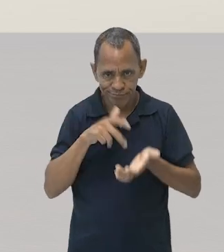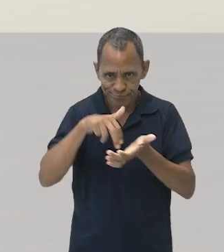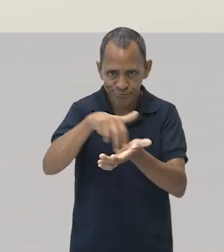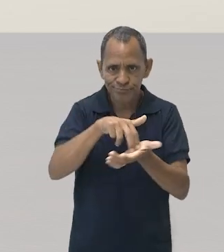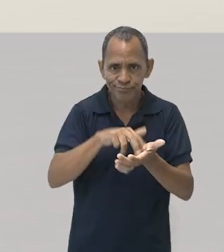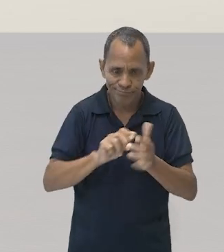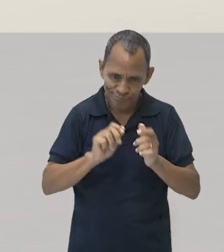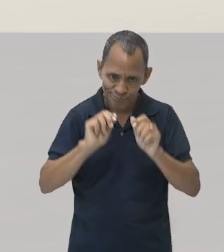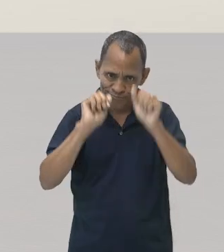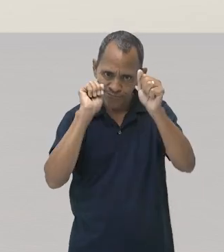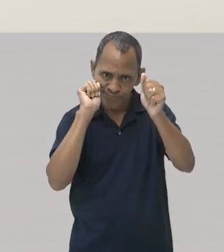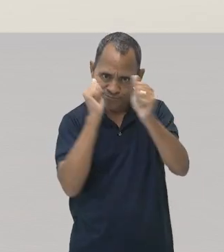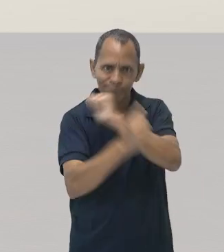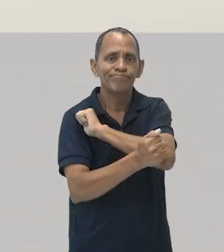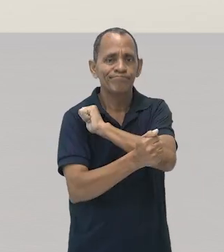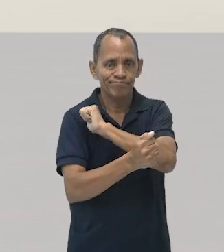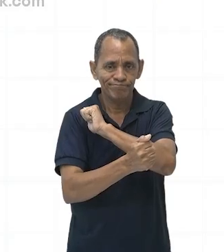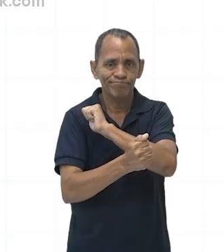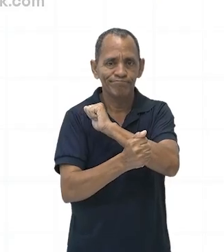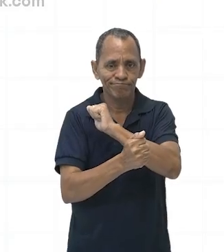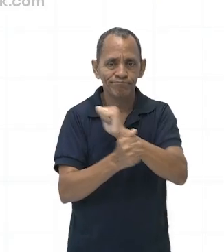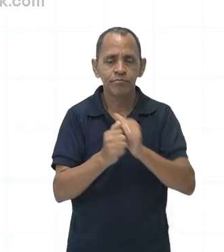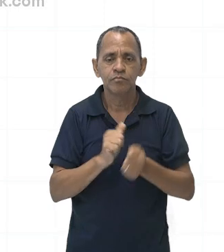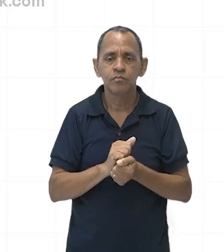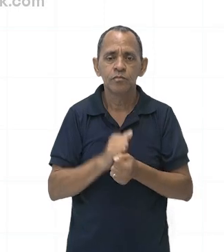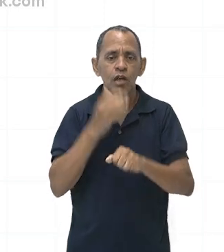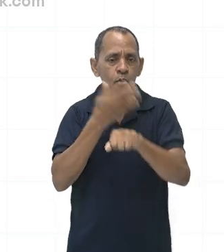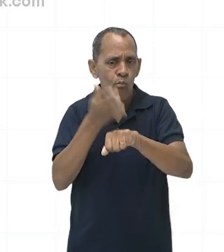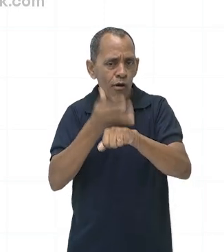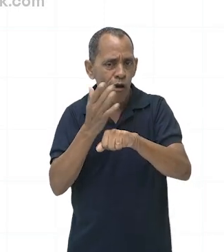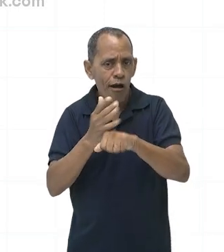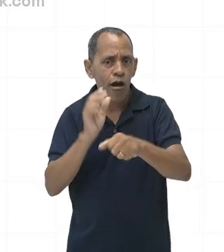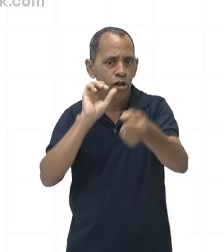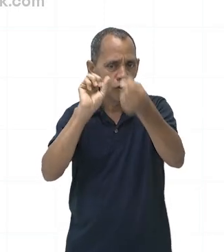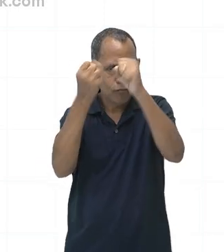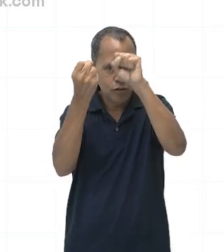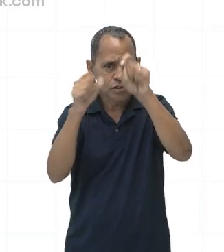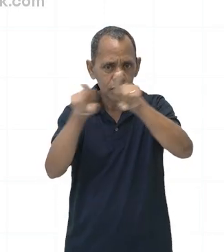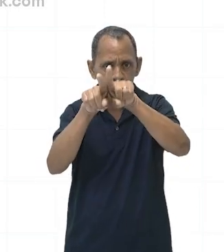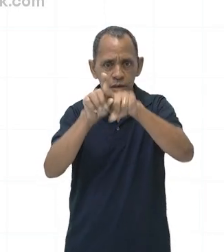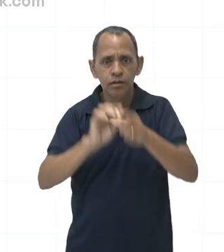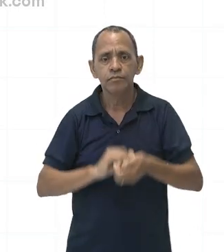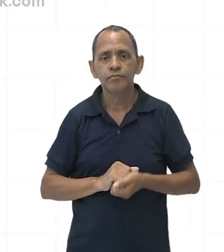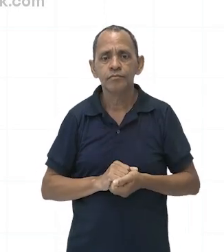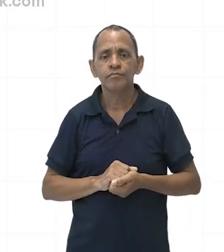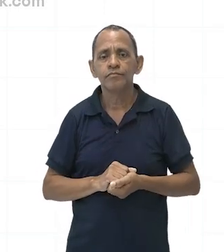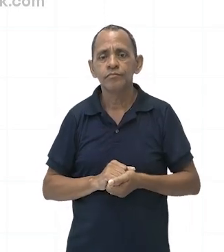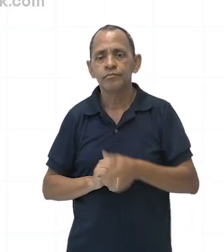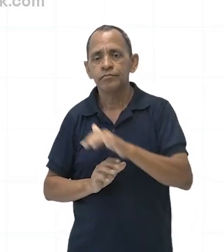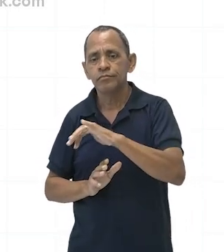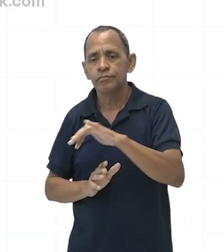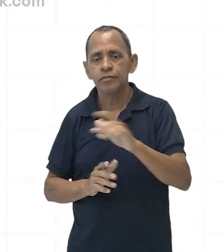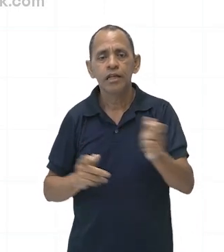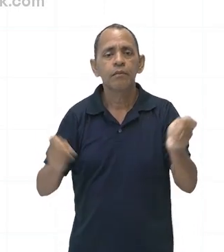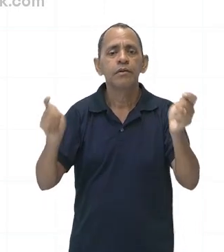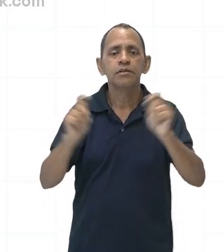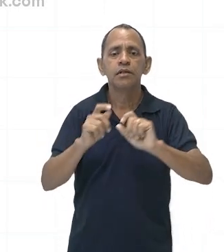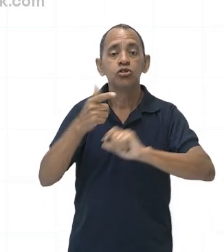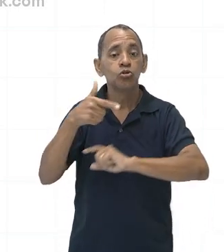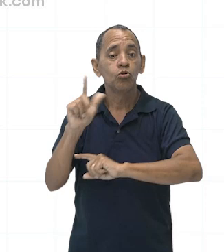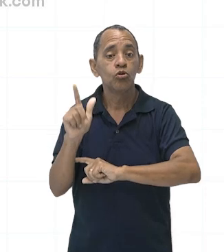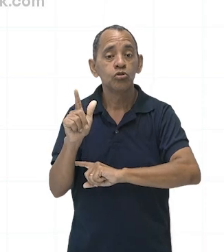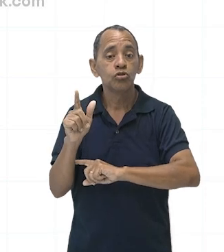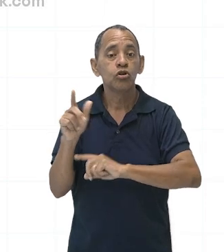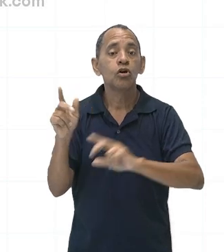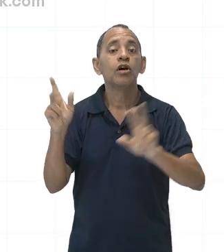atividade física, certo? Prosseguindo, outra capacidade que a gente pode desenvolver está